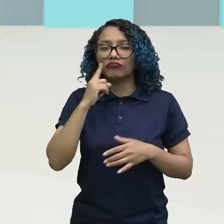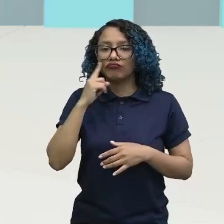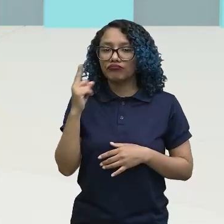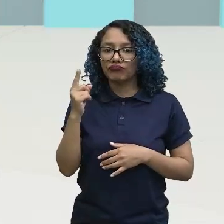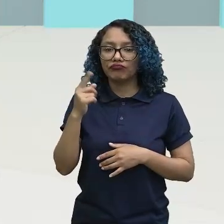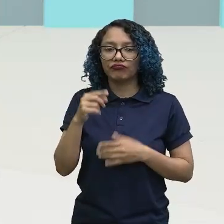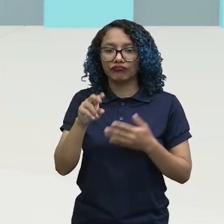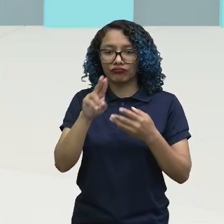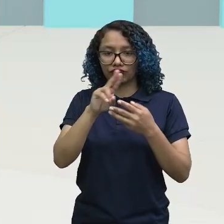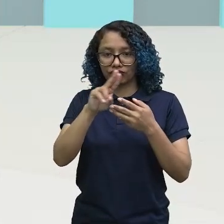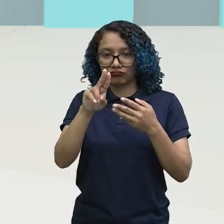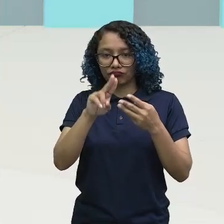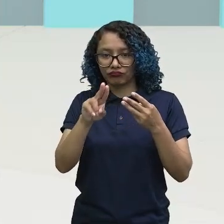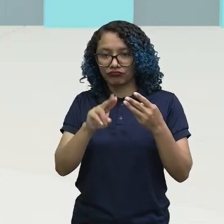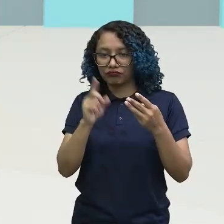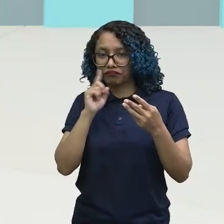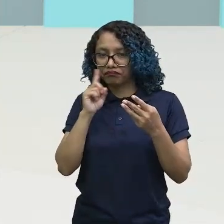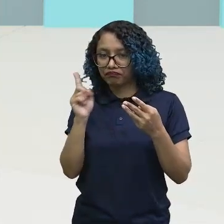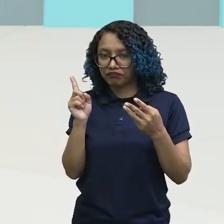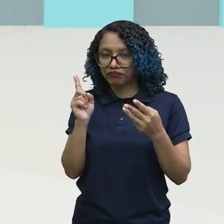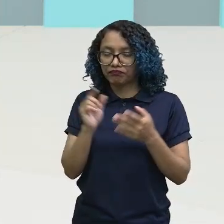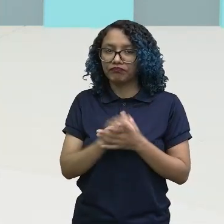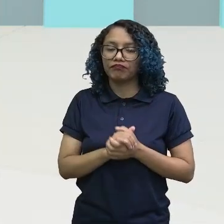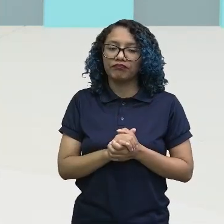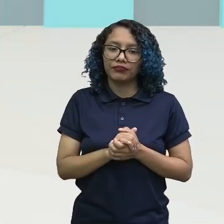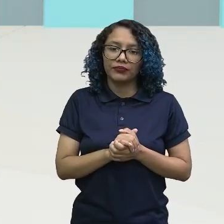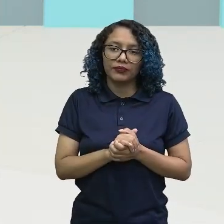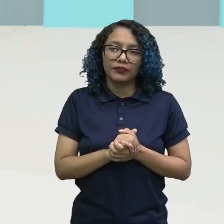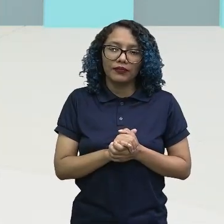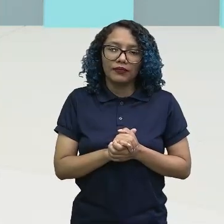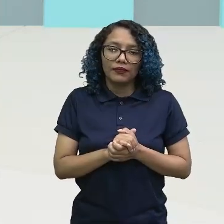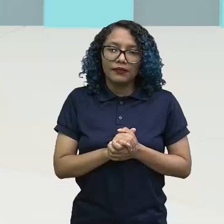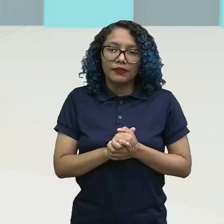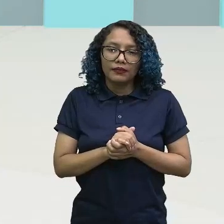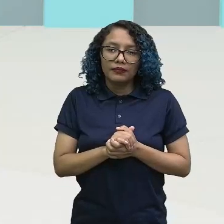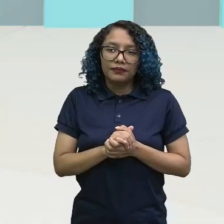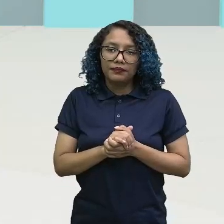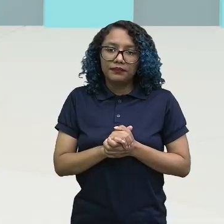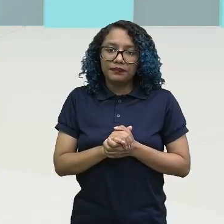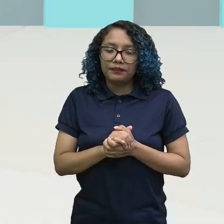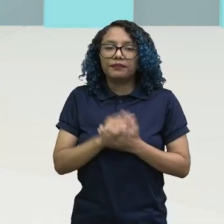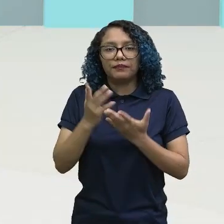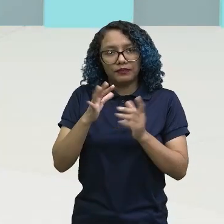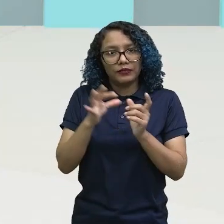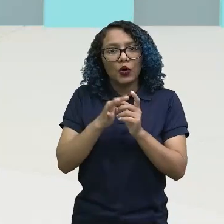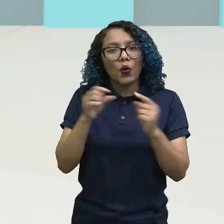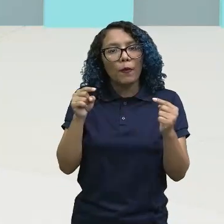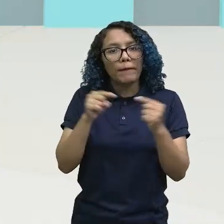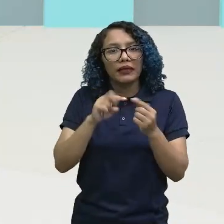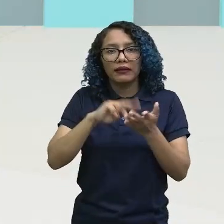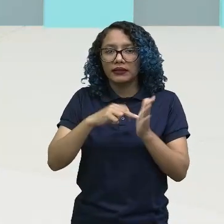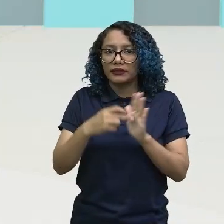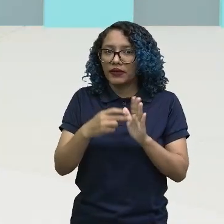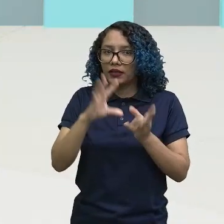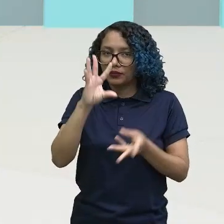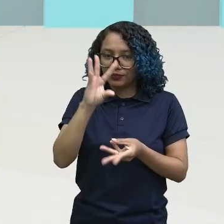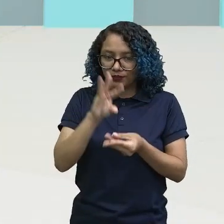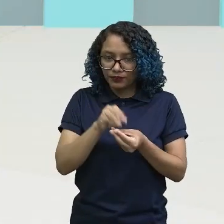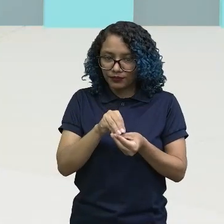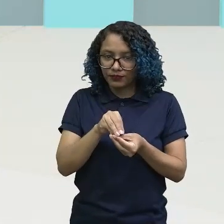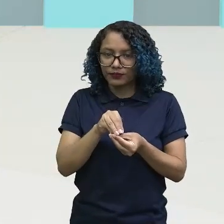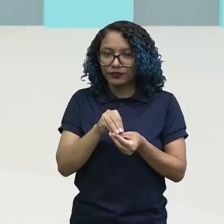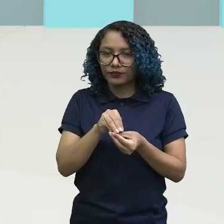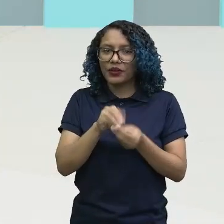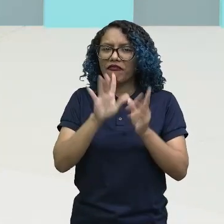portanto, o pois e o logo. Então, essas conjunções, elas vão trazer essa ideia de conclusão, vai estar fazendo